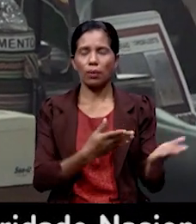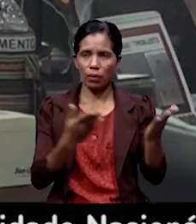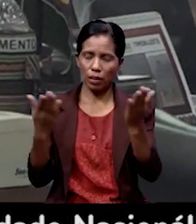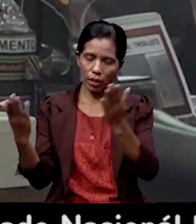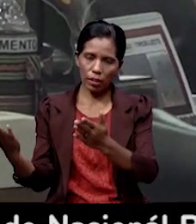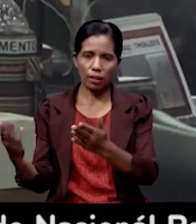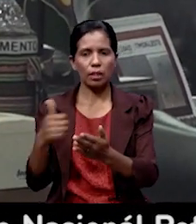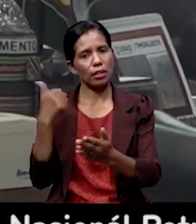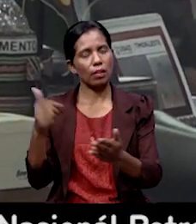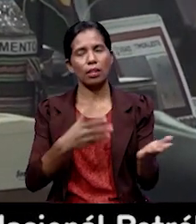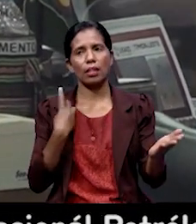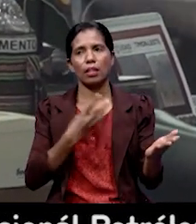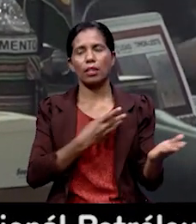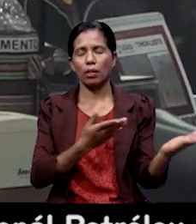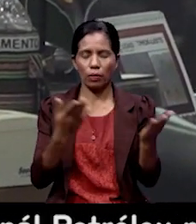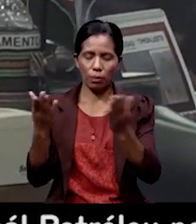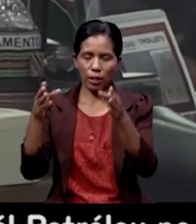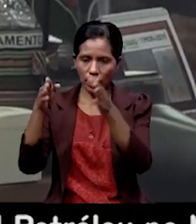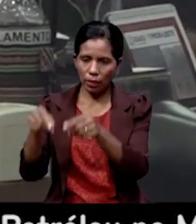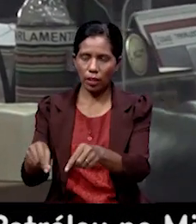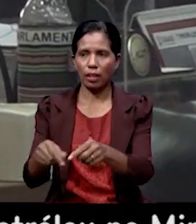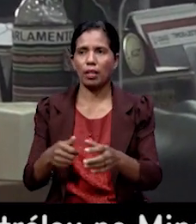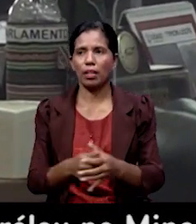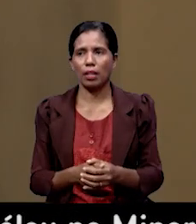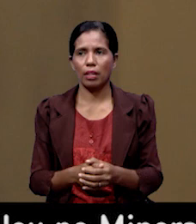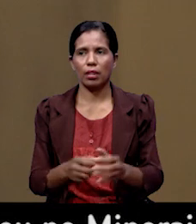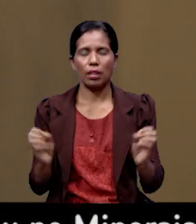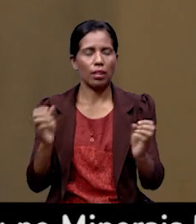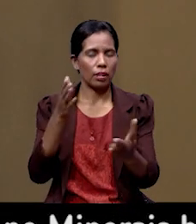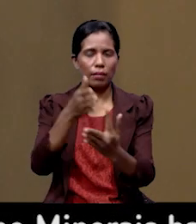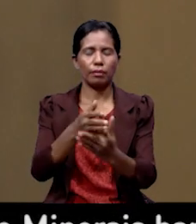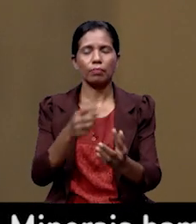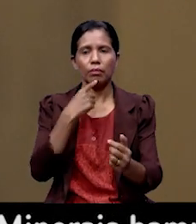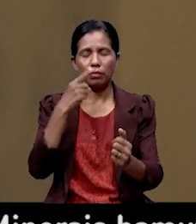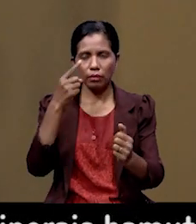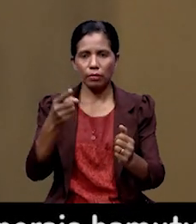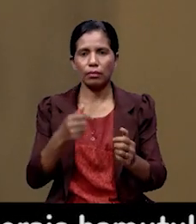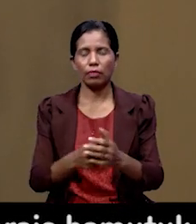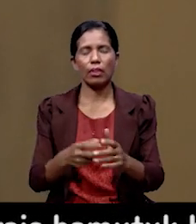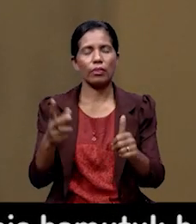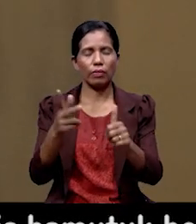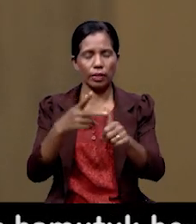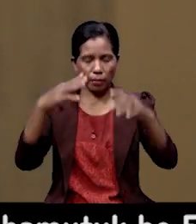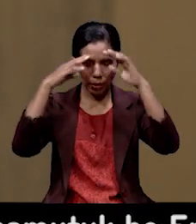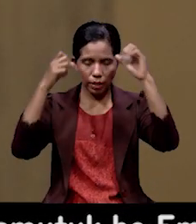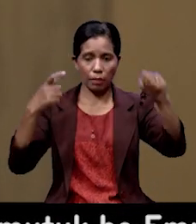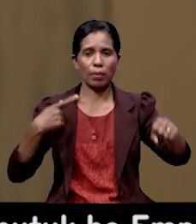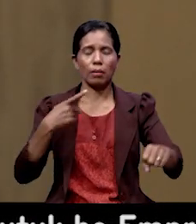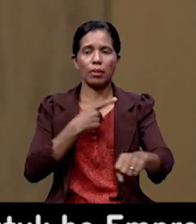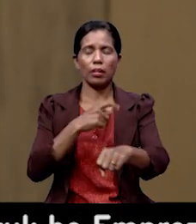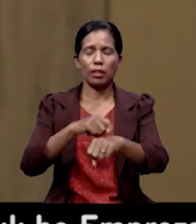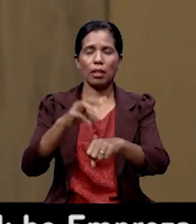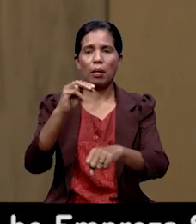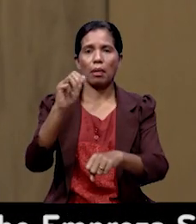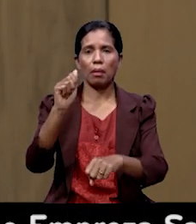ni ni ane itu foto sepesar yang laut ya na. Ia bahasa itu tamatan. Hatama sugestão, né? Vice-presidente do Parlamento Nacional, Maria